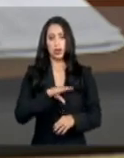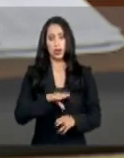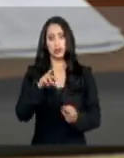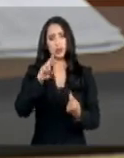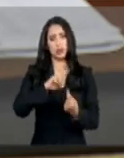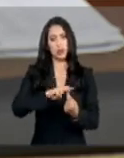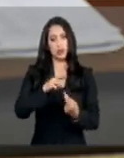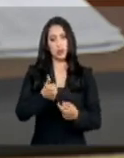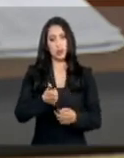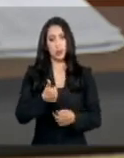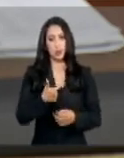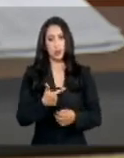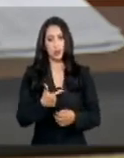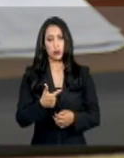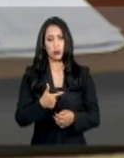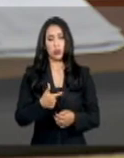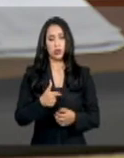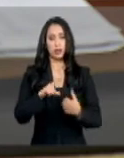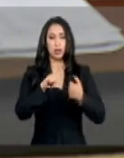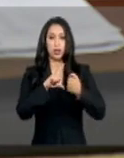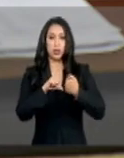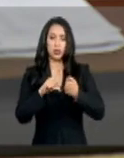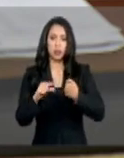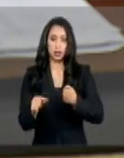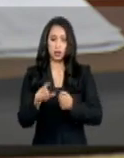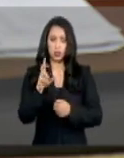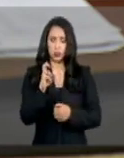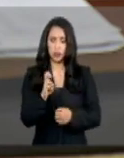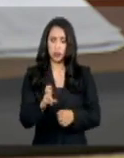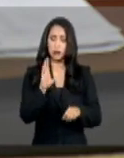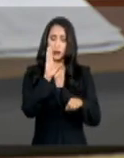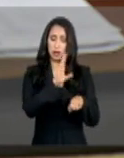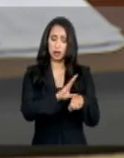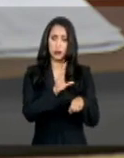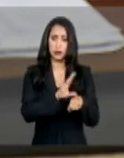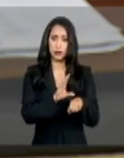do artigo 5º da constituição federal